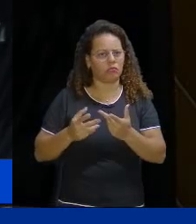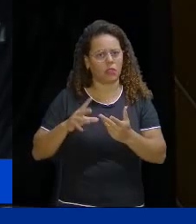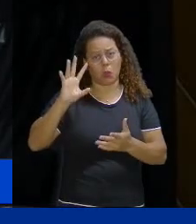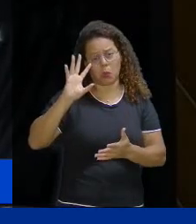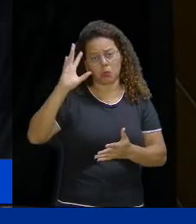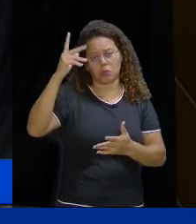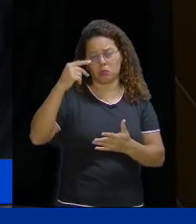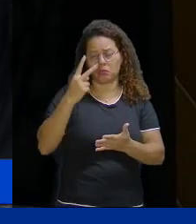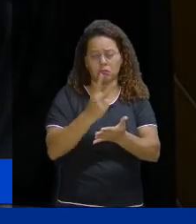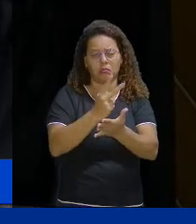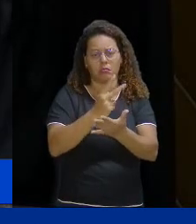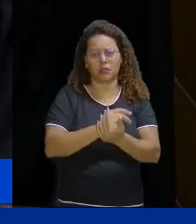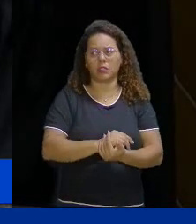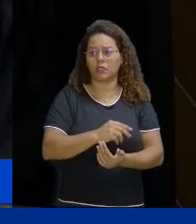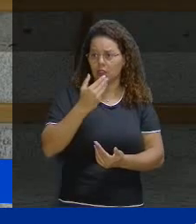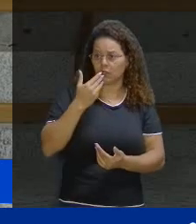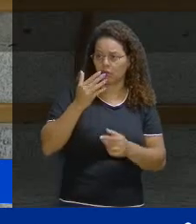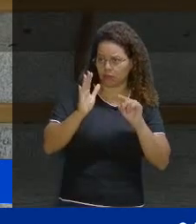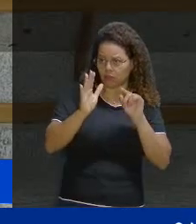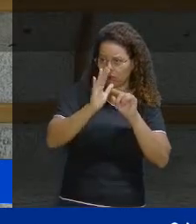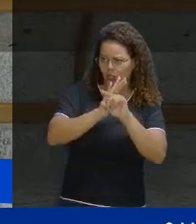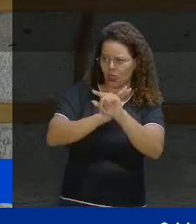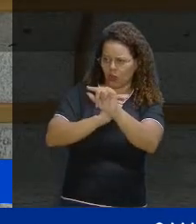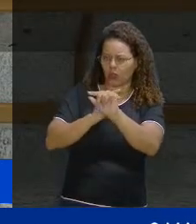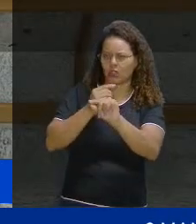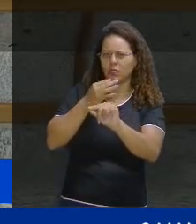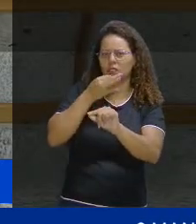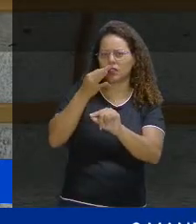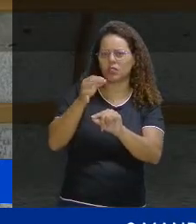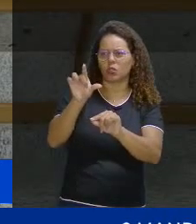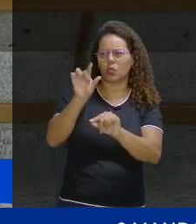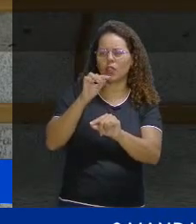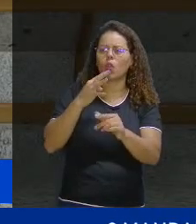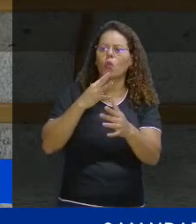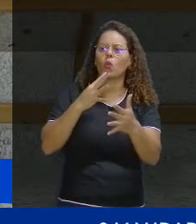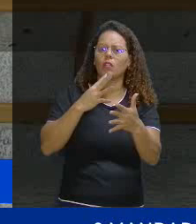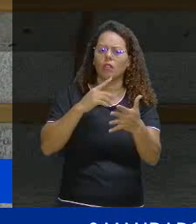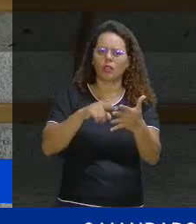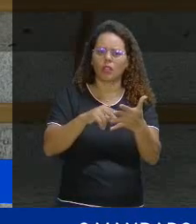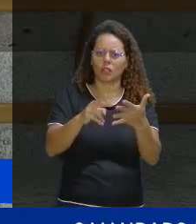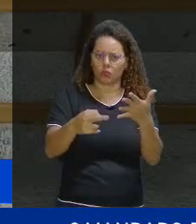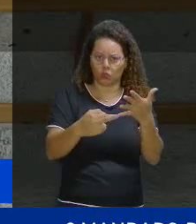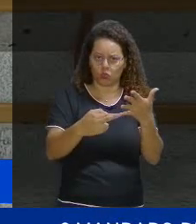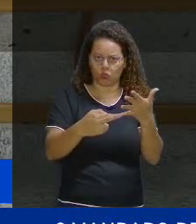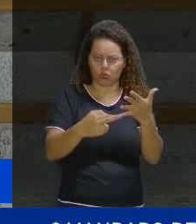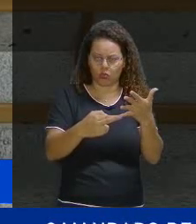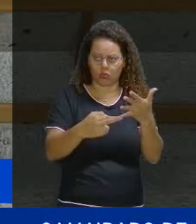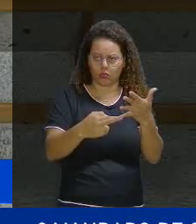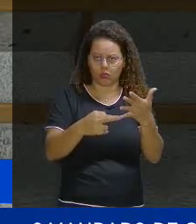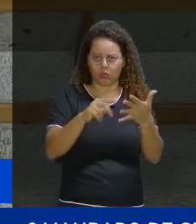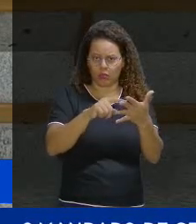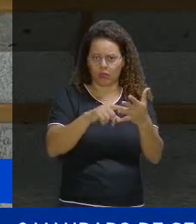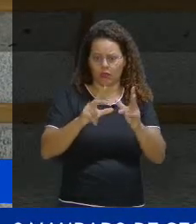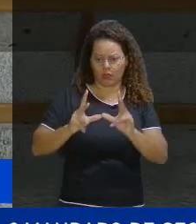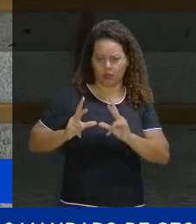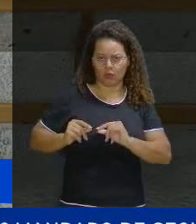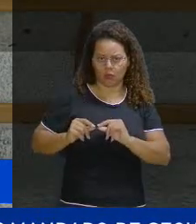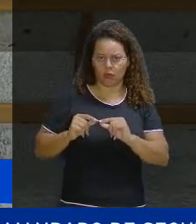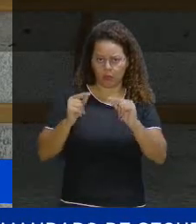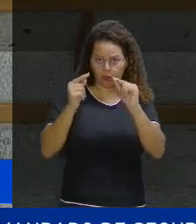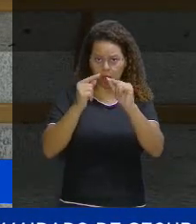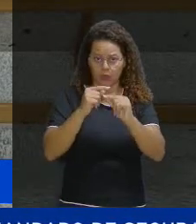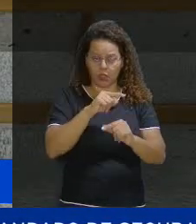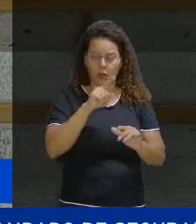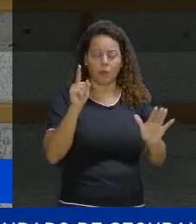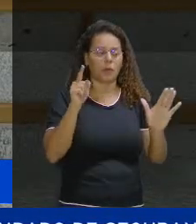mesma, porque... Tá. Vossa Excelência está optando por conhecer e vai avaliar o que está em preliminar como mérito. Enfrentar no